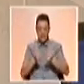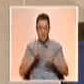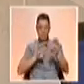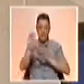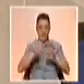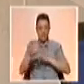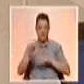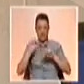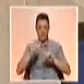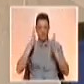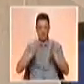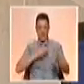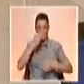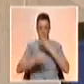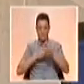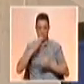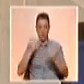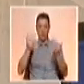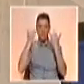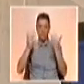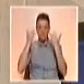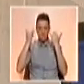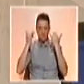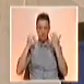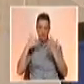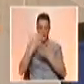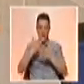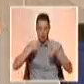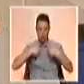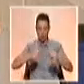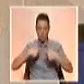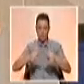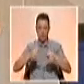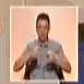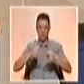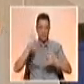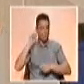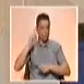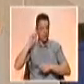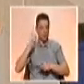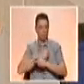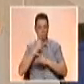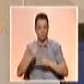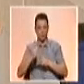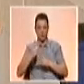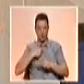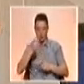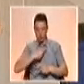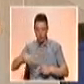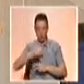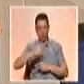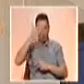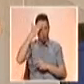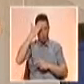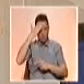verdade. Já se falou aqui, a questão da informação aos consumidores é essencial, porque de facto só quando nós tomamos